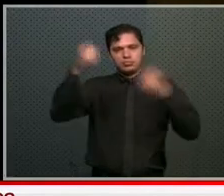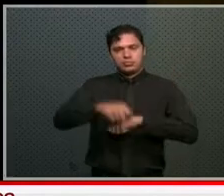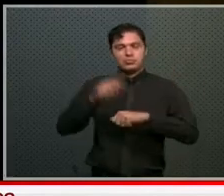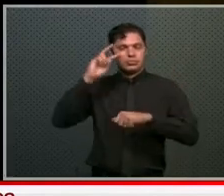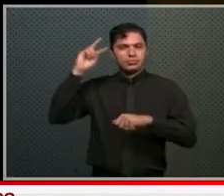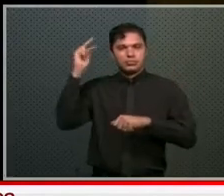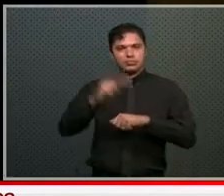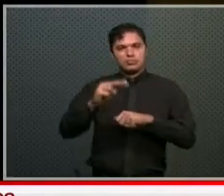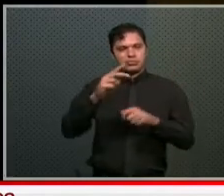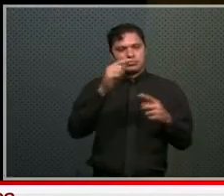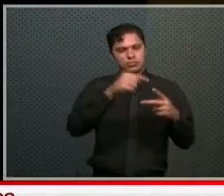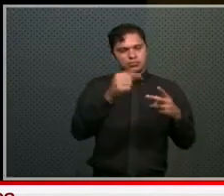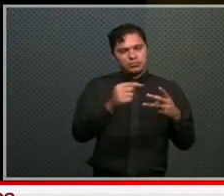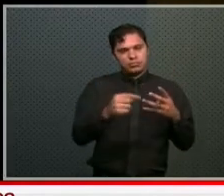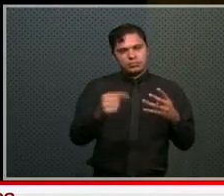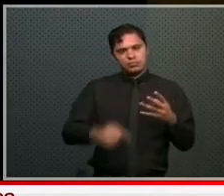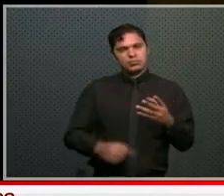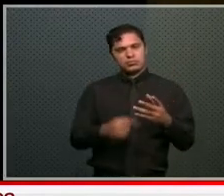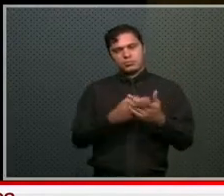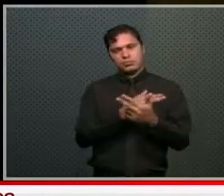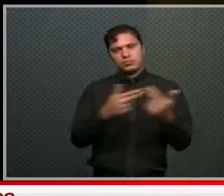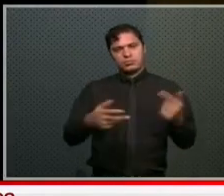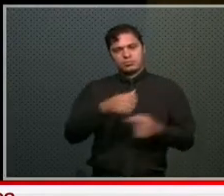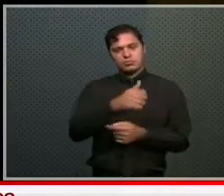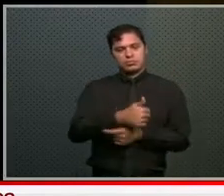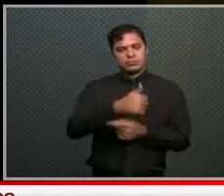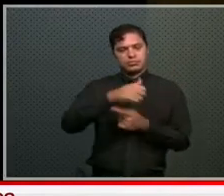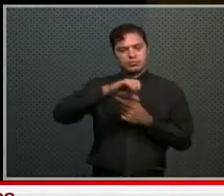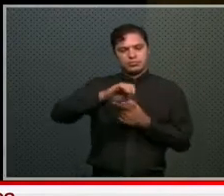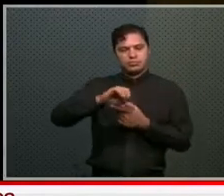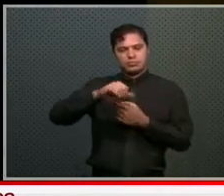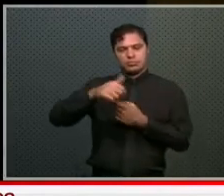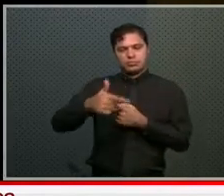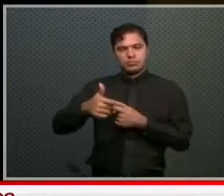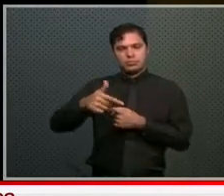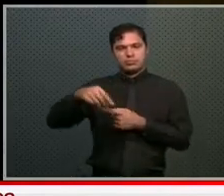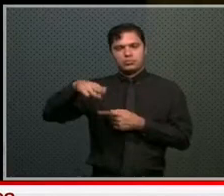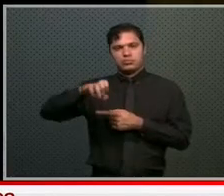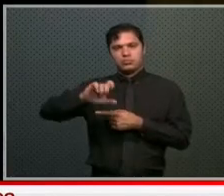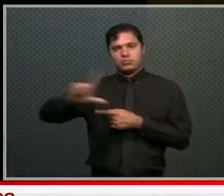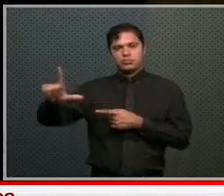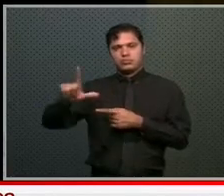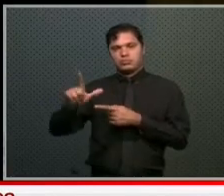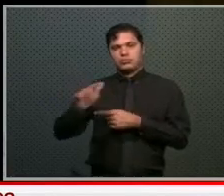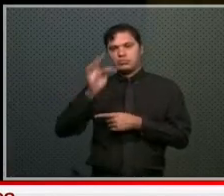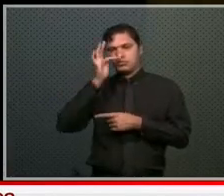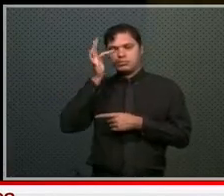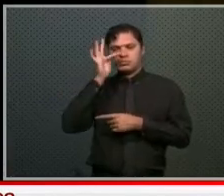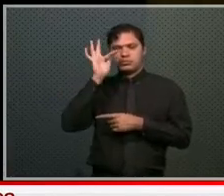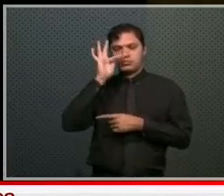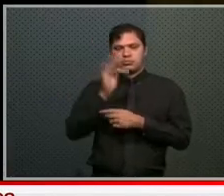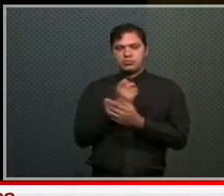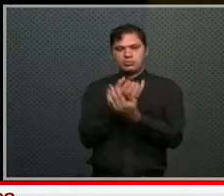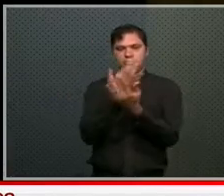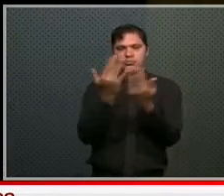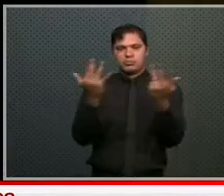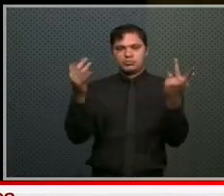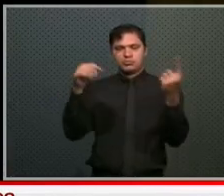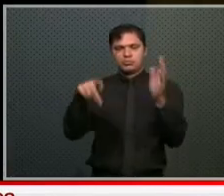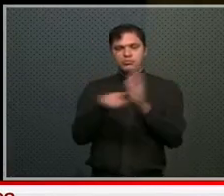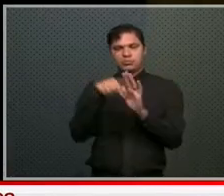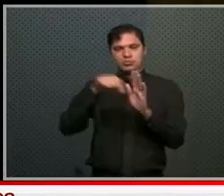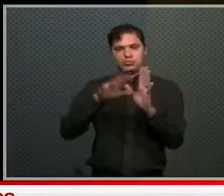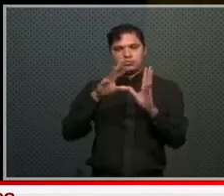no nosso herbário de 192 mil plantas Presidente Xavier da flora amazônica